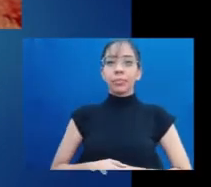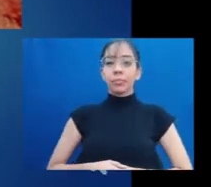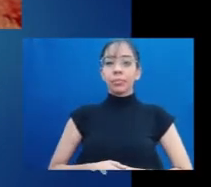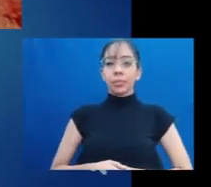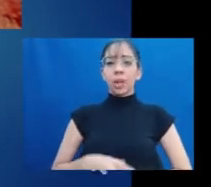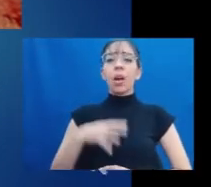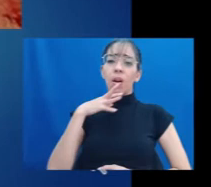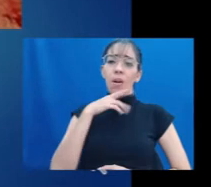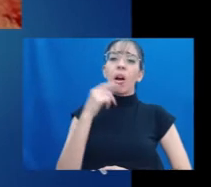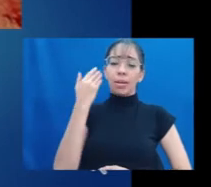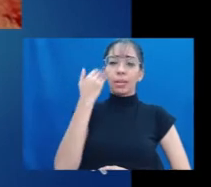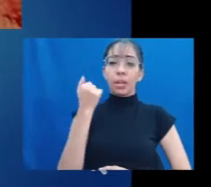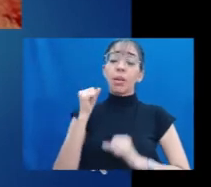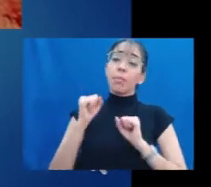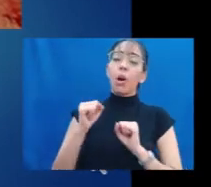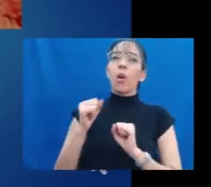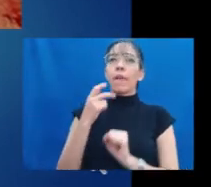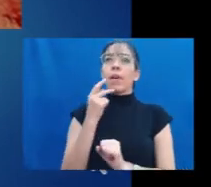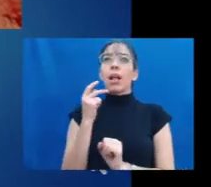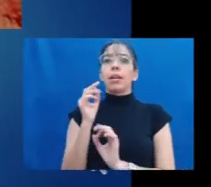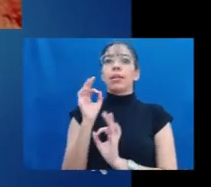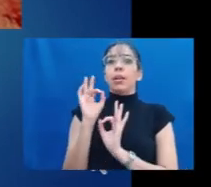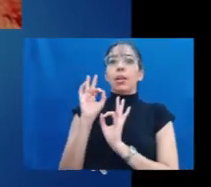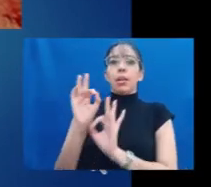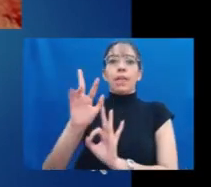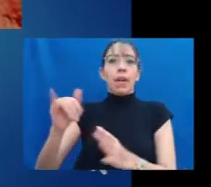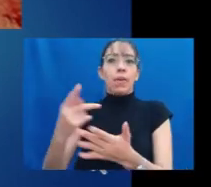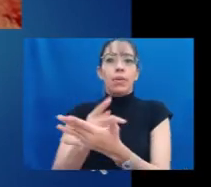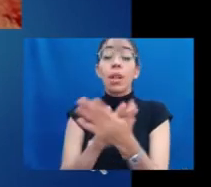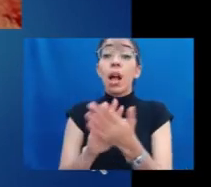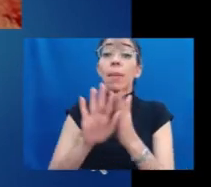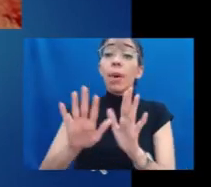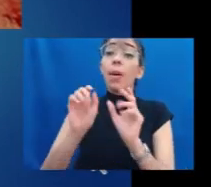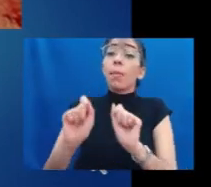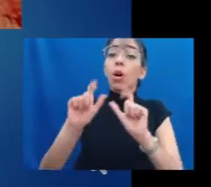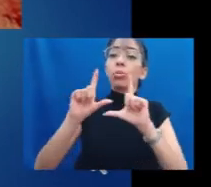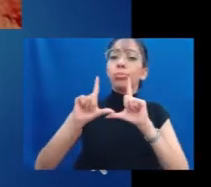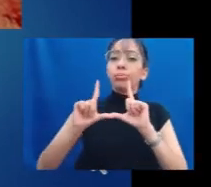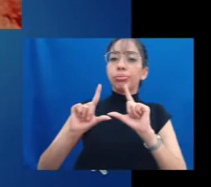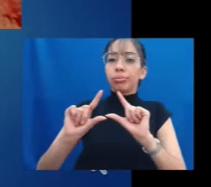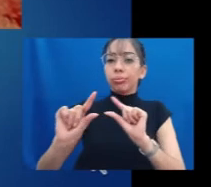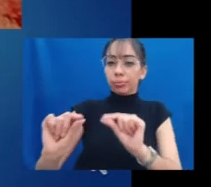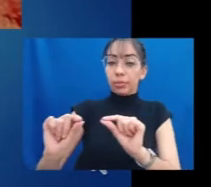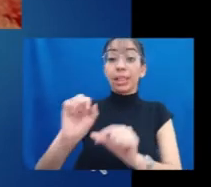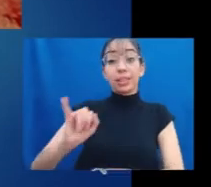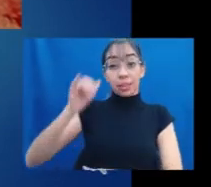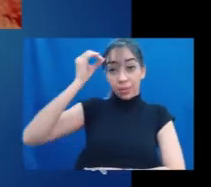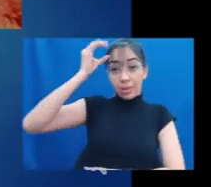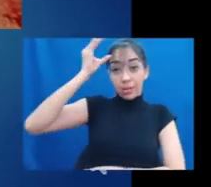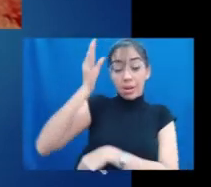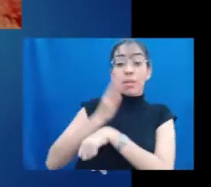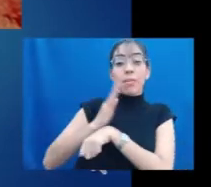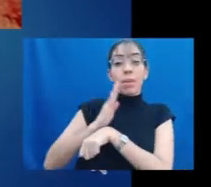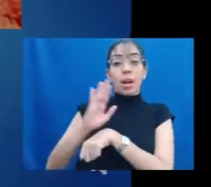isso para evitar que acidentes ocorram. Lógico que a gente nunca pode afirmar que o risco é um risco zero, mas ele pode ser bem